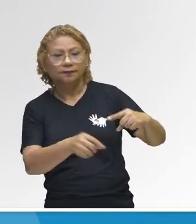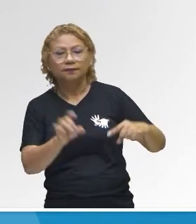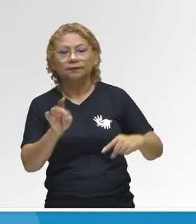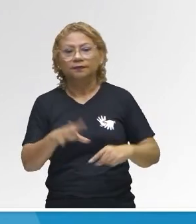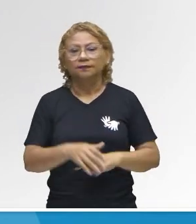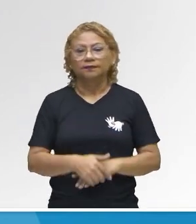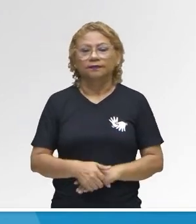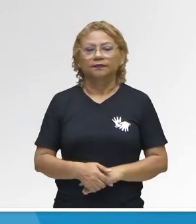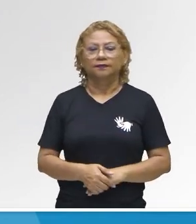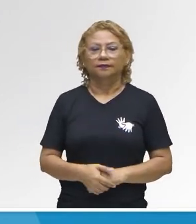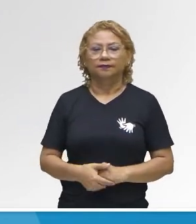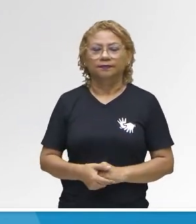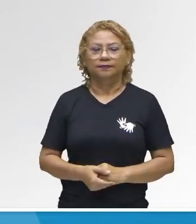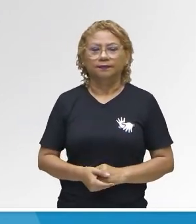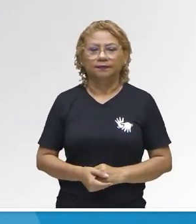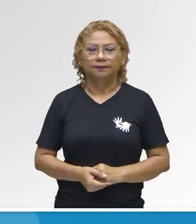olhasse